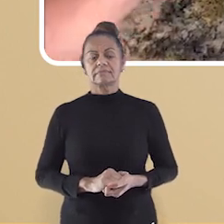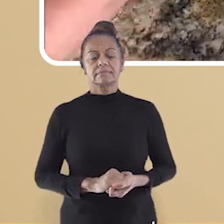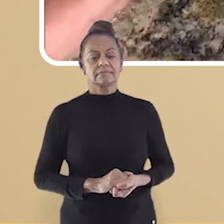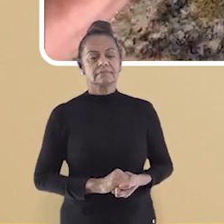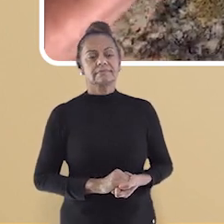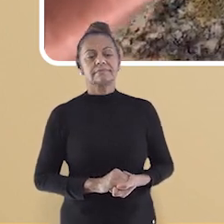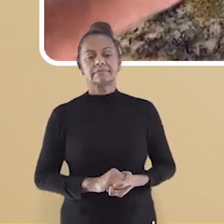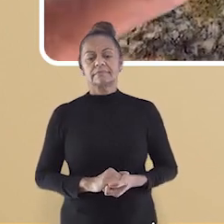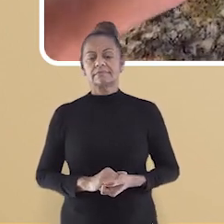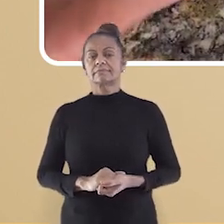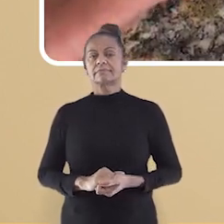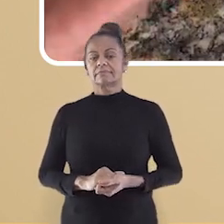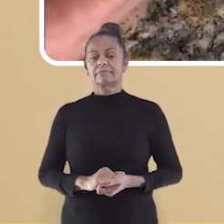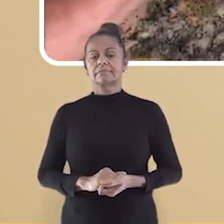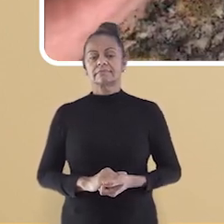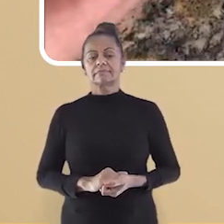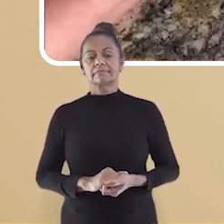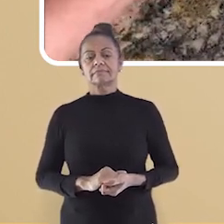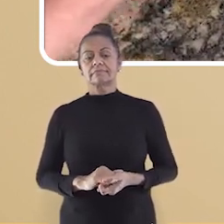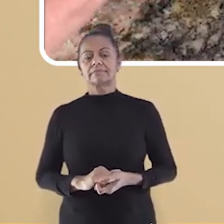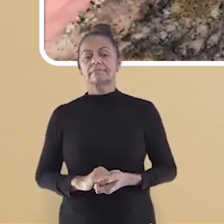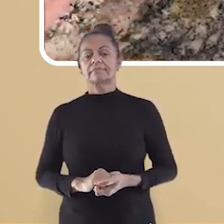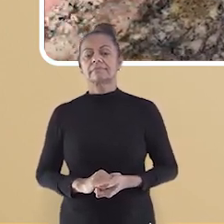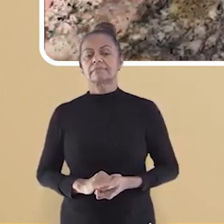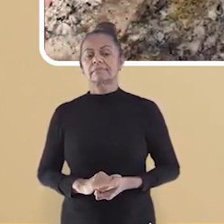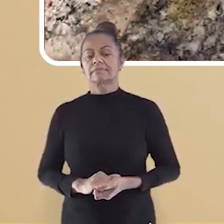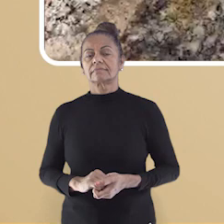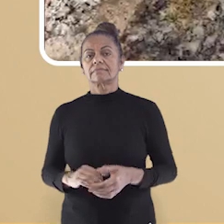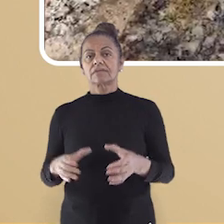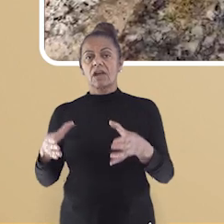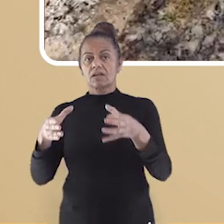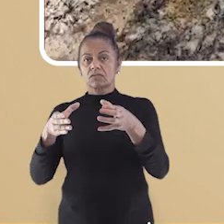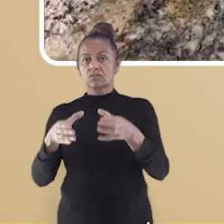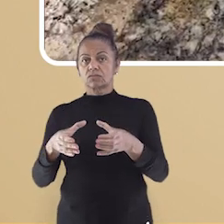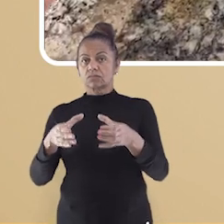259 gramas da cumbuca e